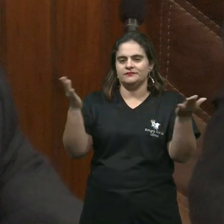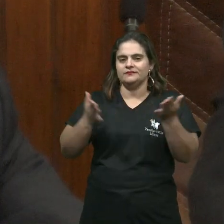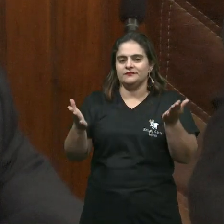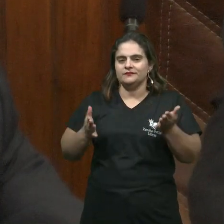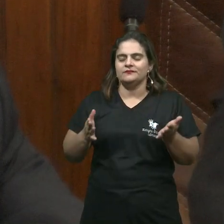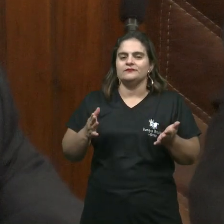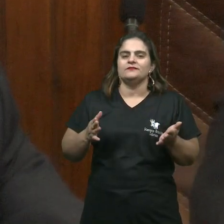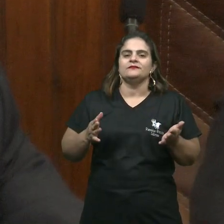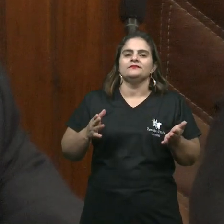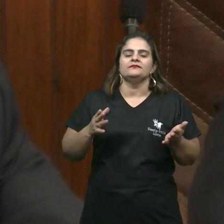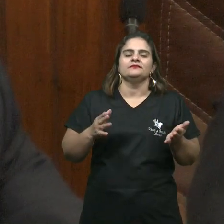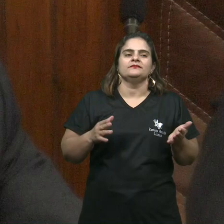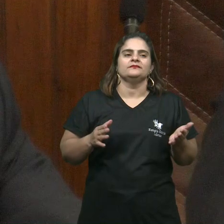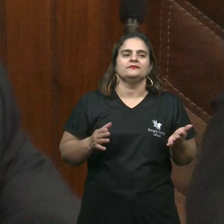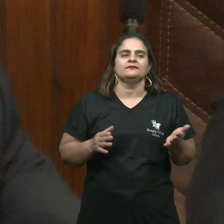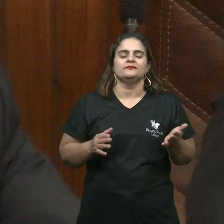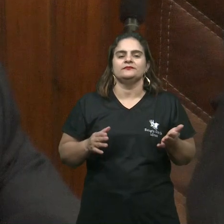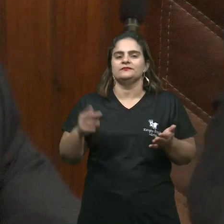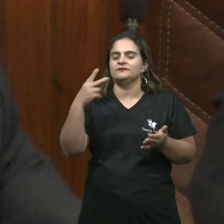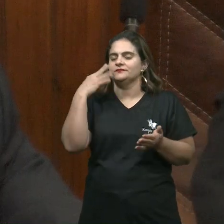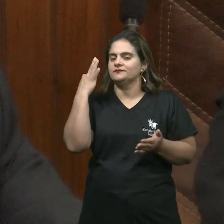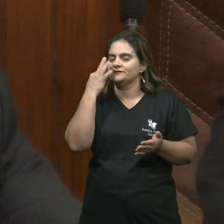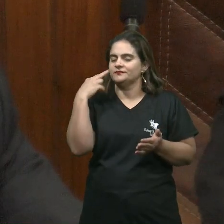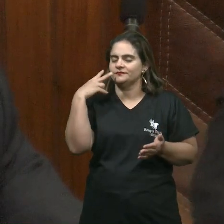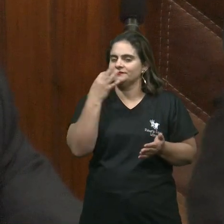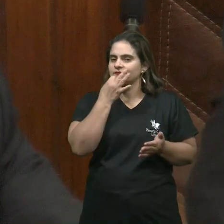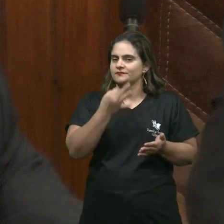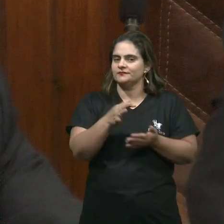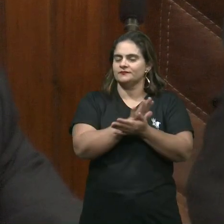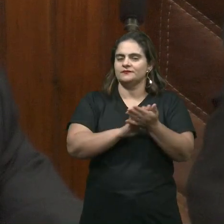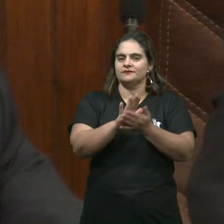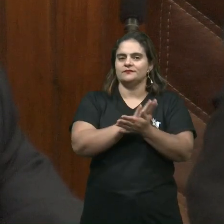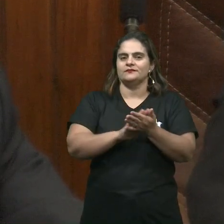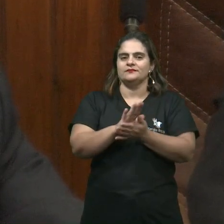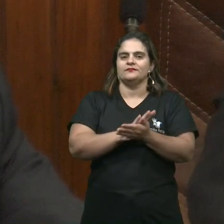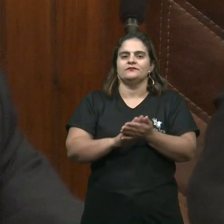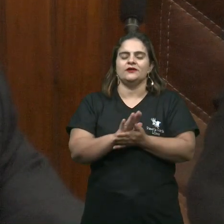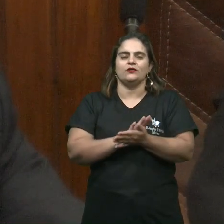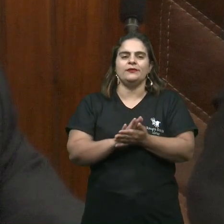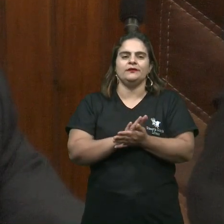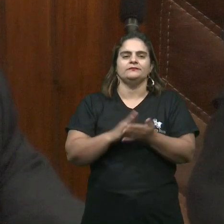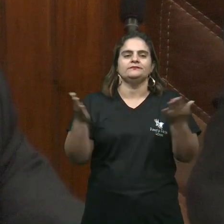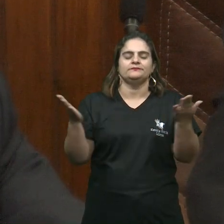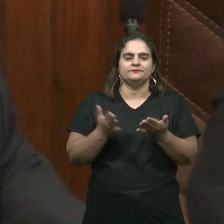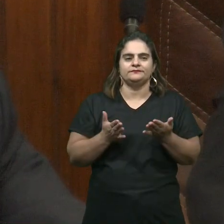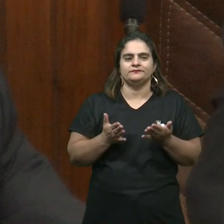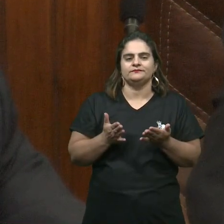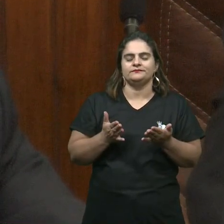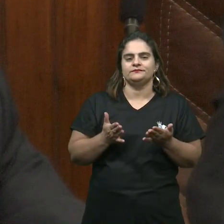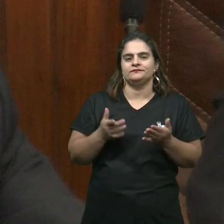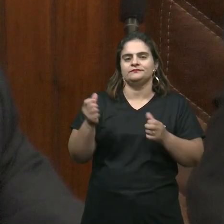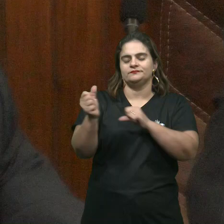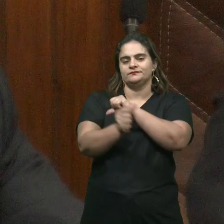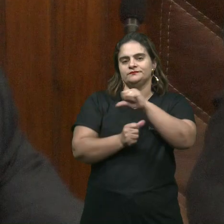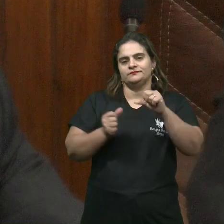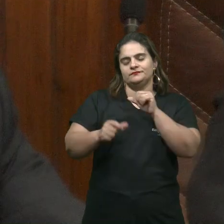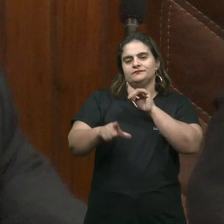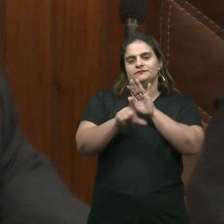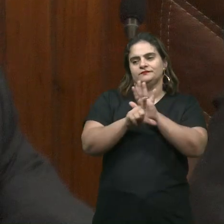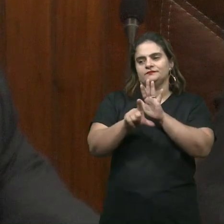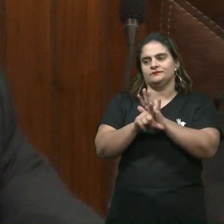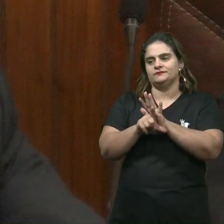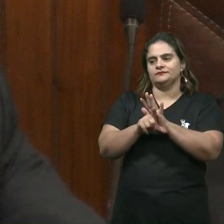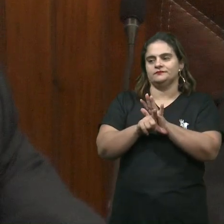105-2004. Não havendo orador inscrito. Essa discussão está em votação. projeto de lei 105-2004, que modifica a lei nº 9